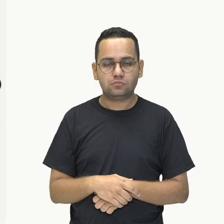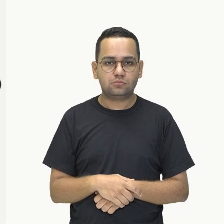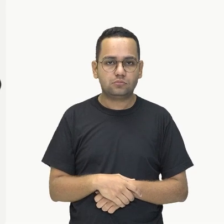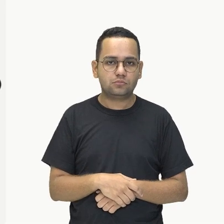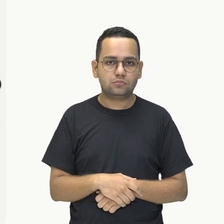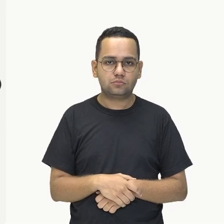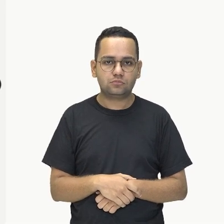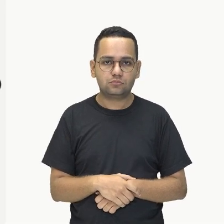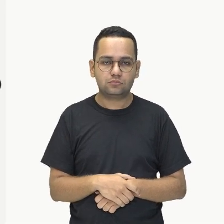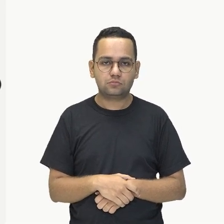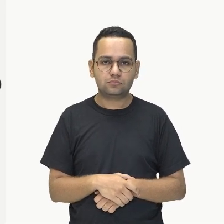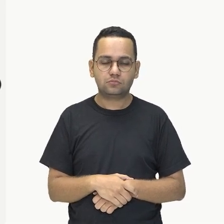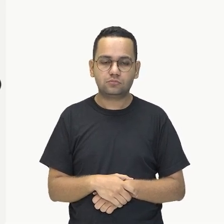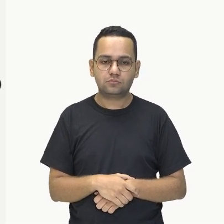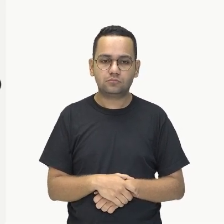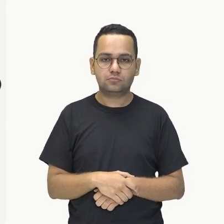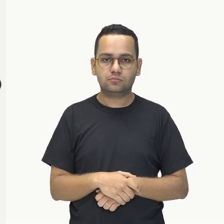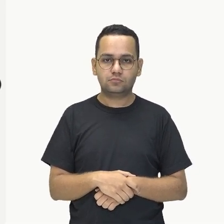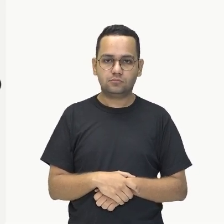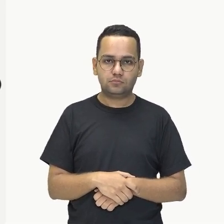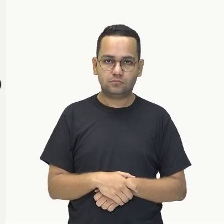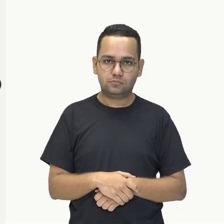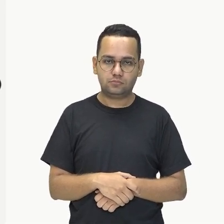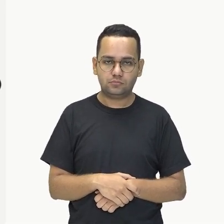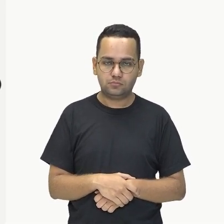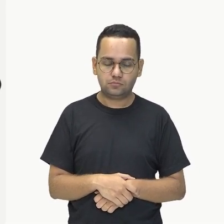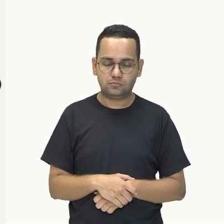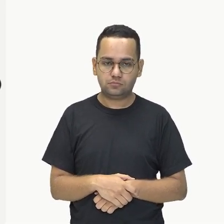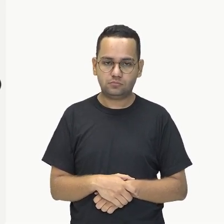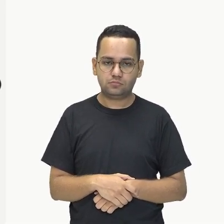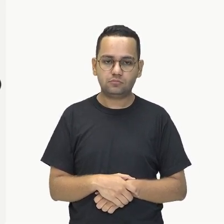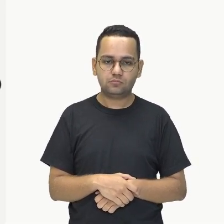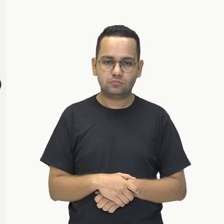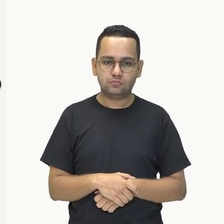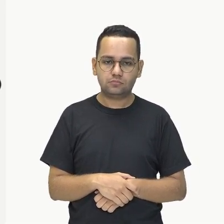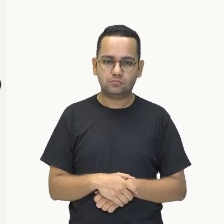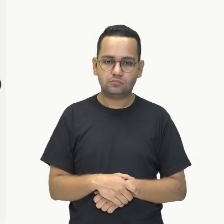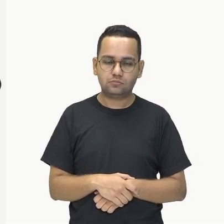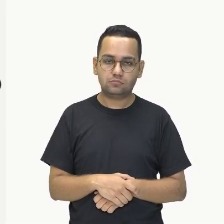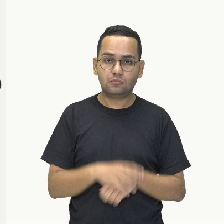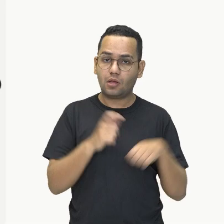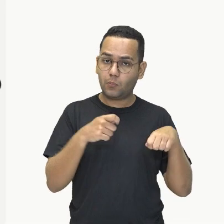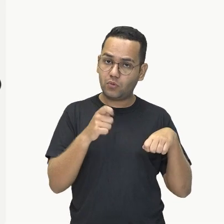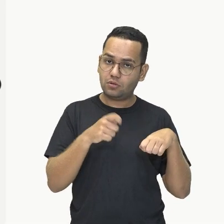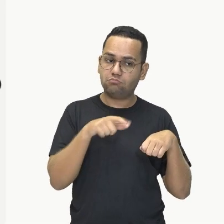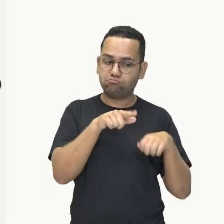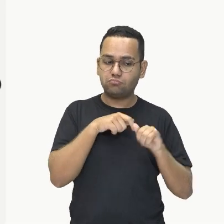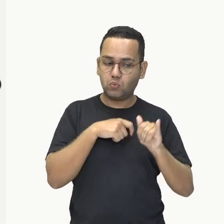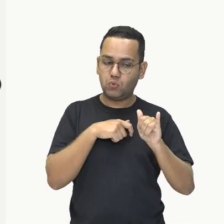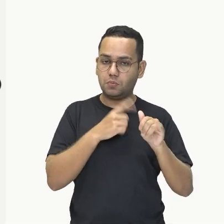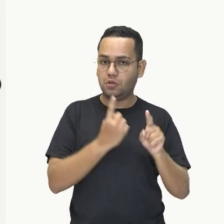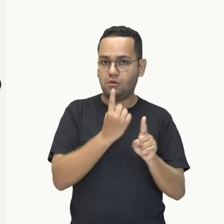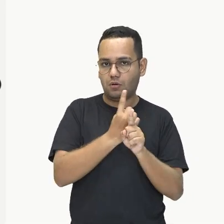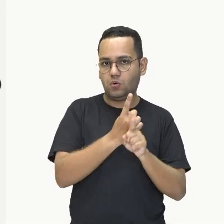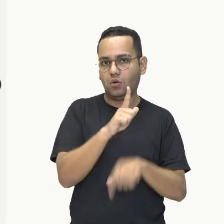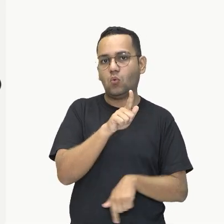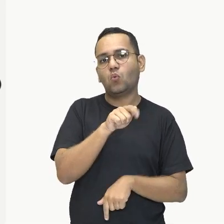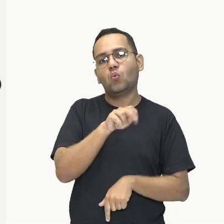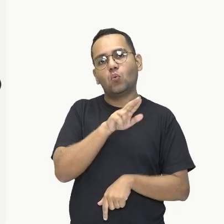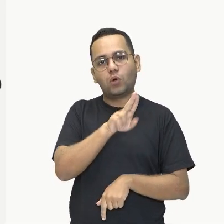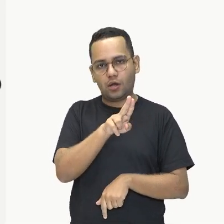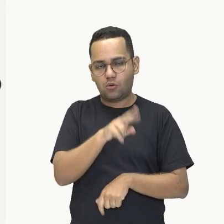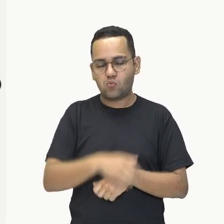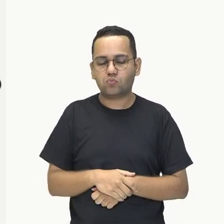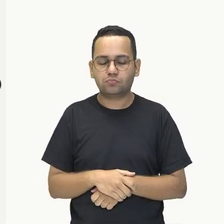Ok? Então, do mesmo jeito que eu acabei de fazer com o x, eu posso fazer com o y. Verificar qual é o meu